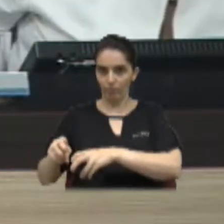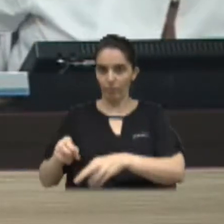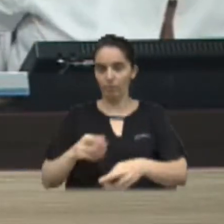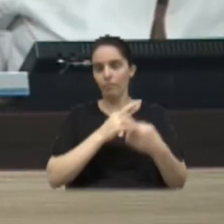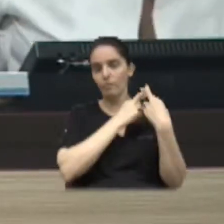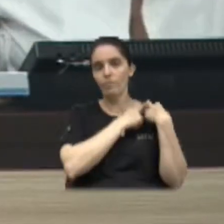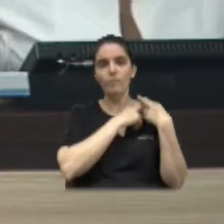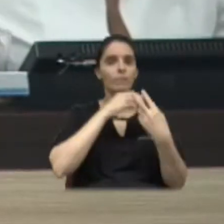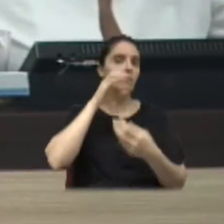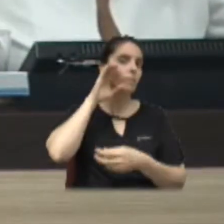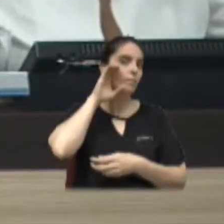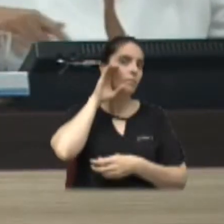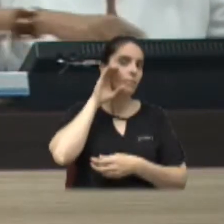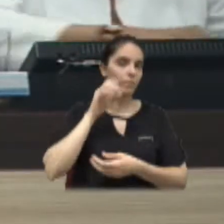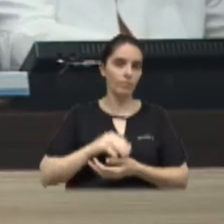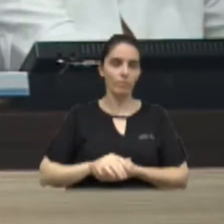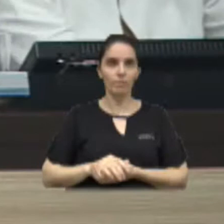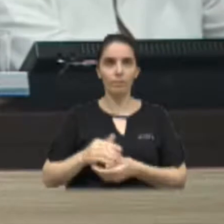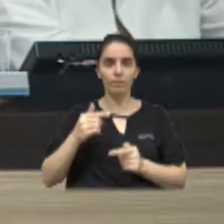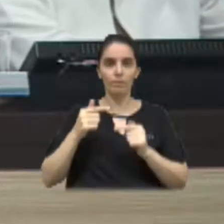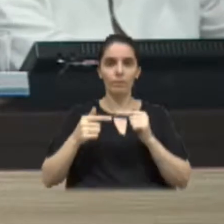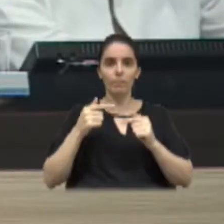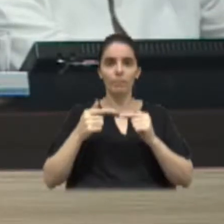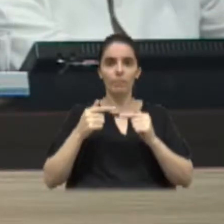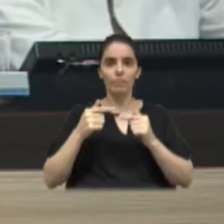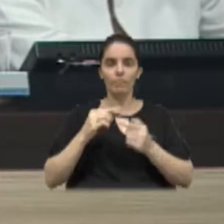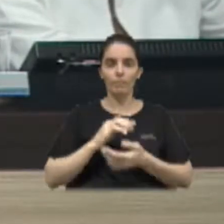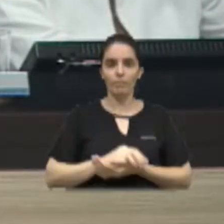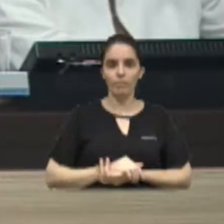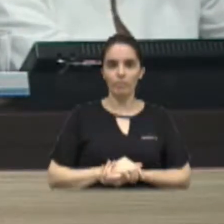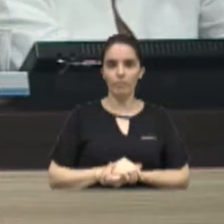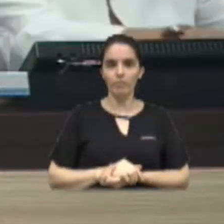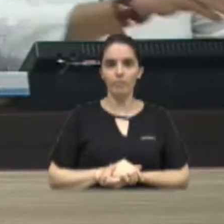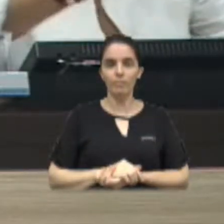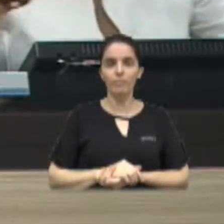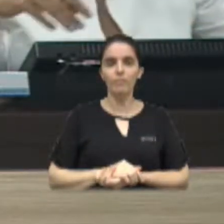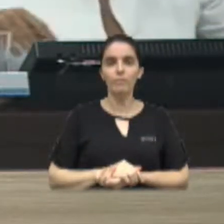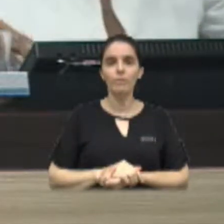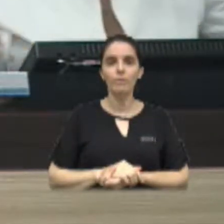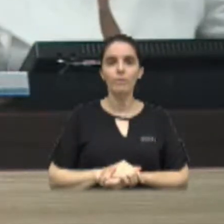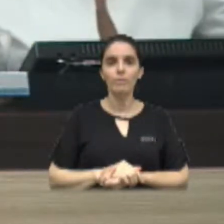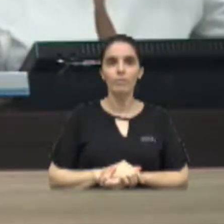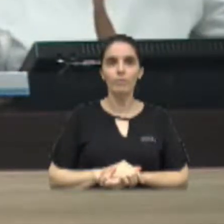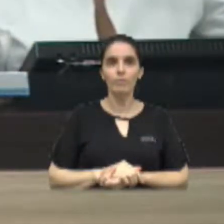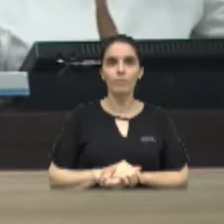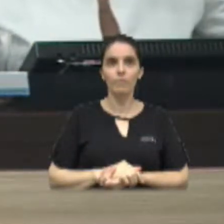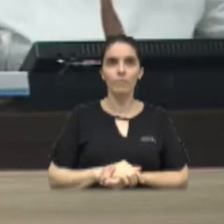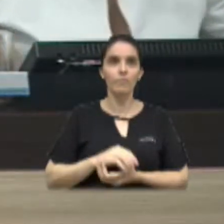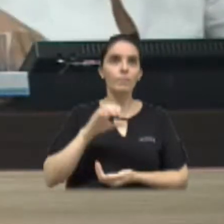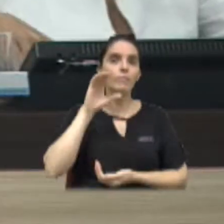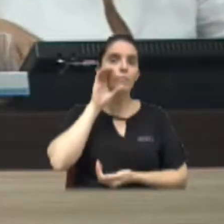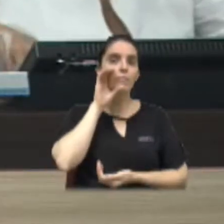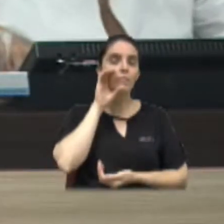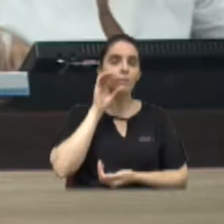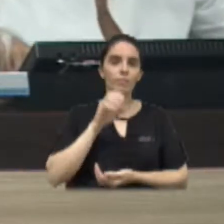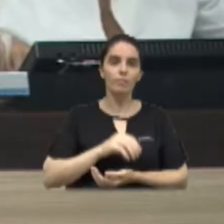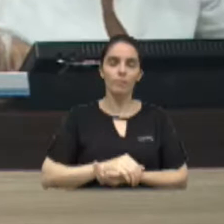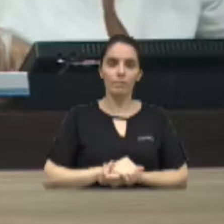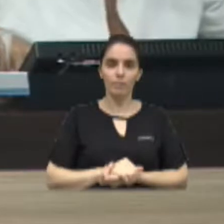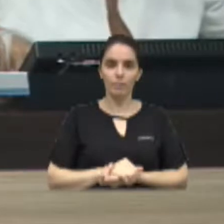Constância Félix. Em discussão. Quero discutir, senhor presidente. Com a palavra, vereadora Constância Félix.